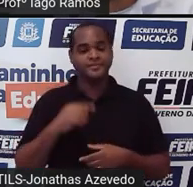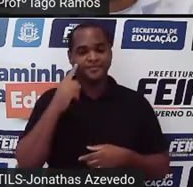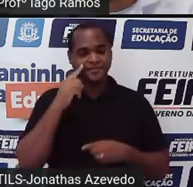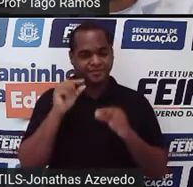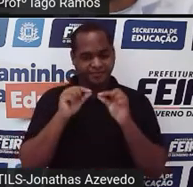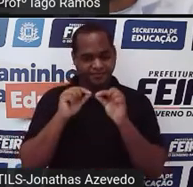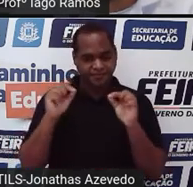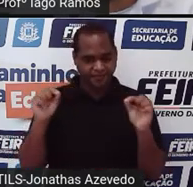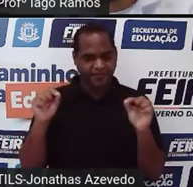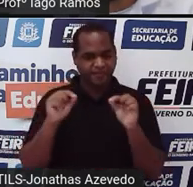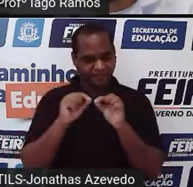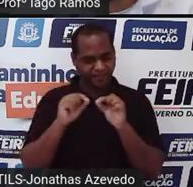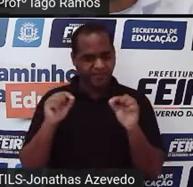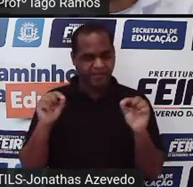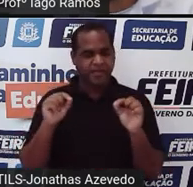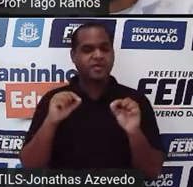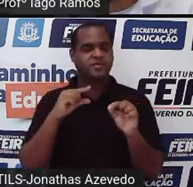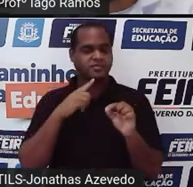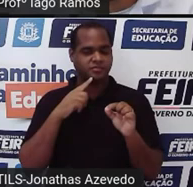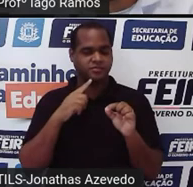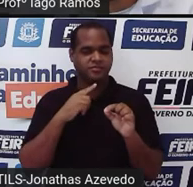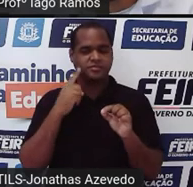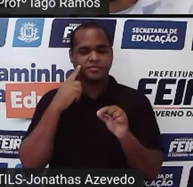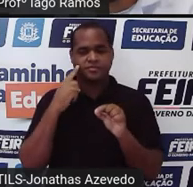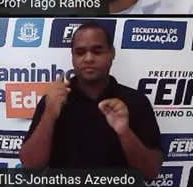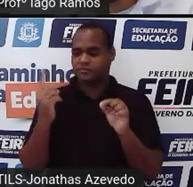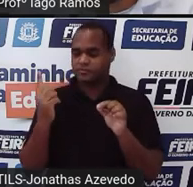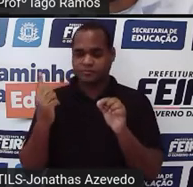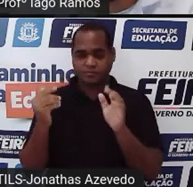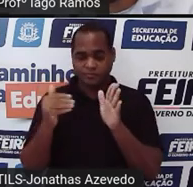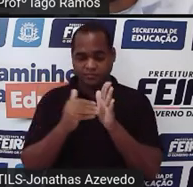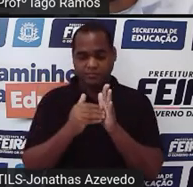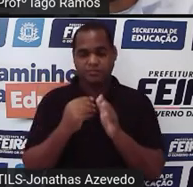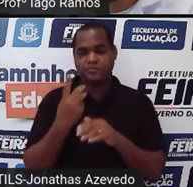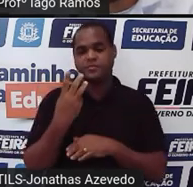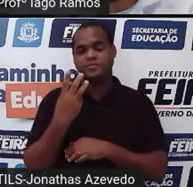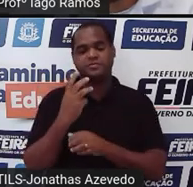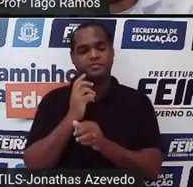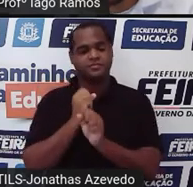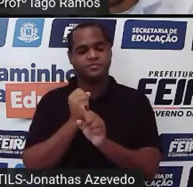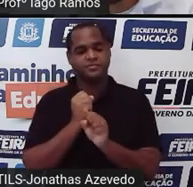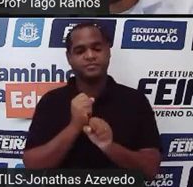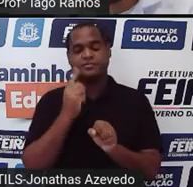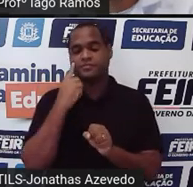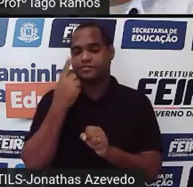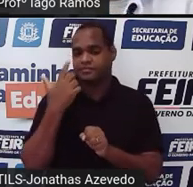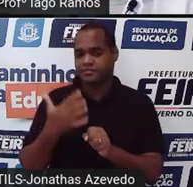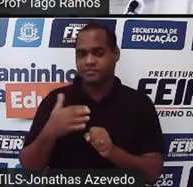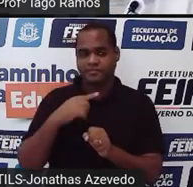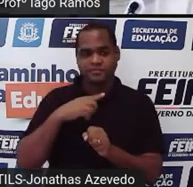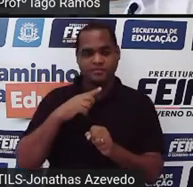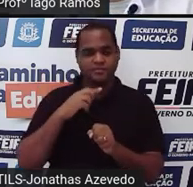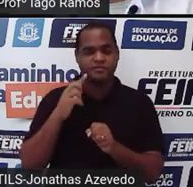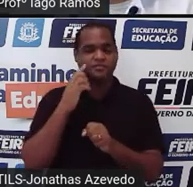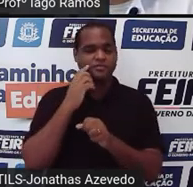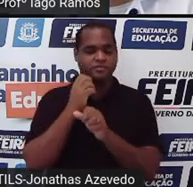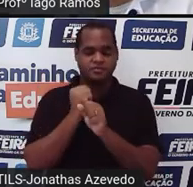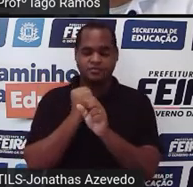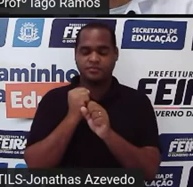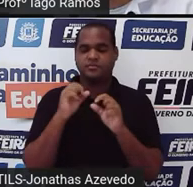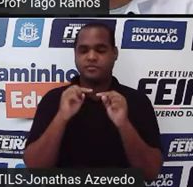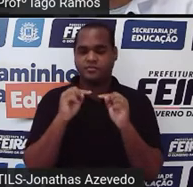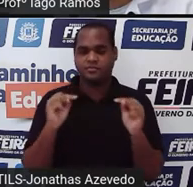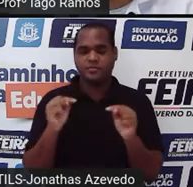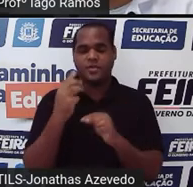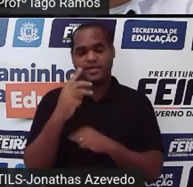largura do paralelepípedo daqui até aqui então um mais um mais um da três então a largura do paralelepípedo é